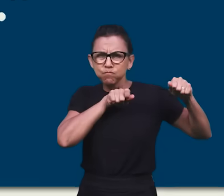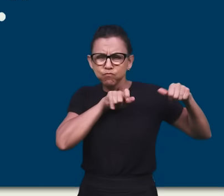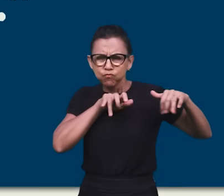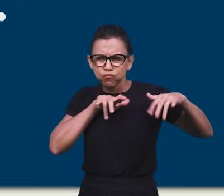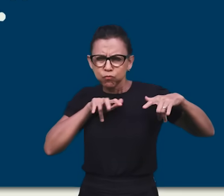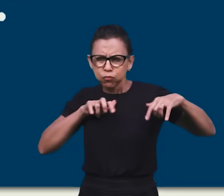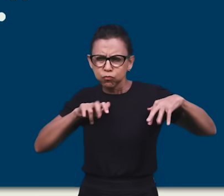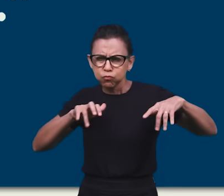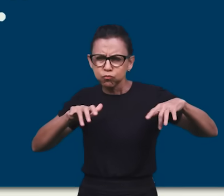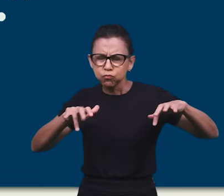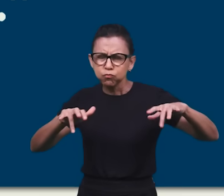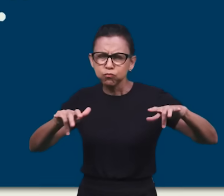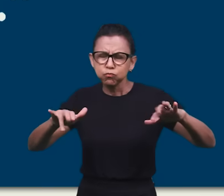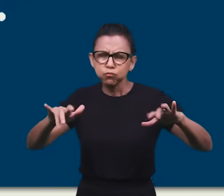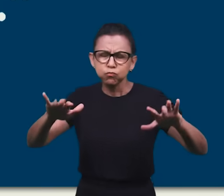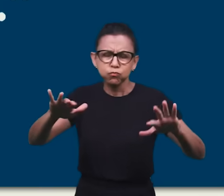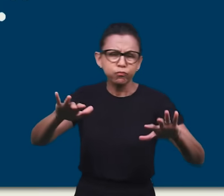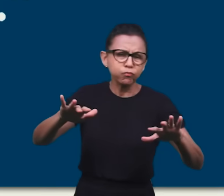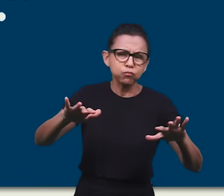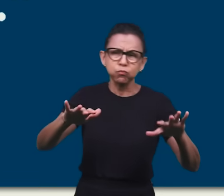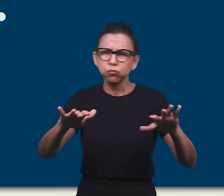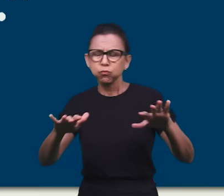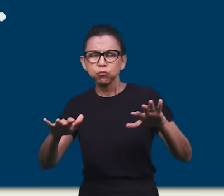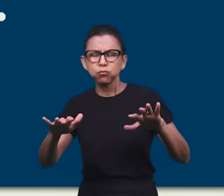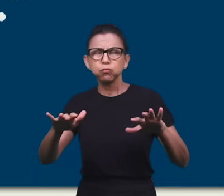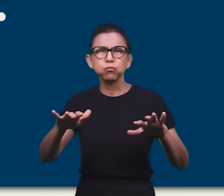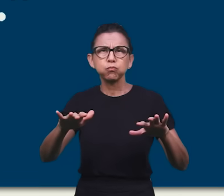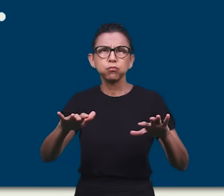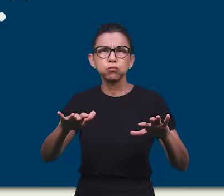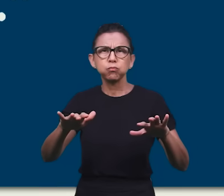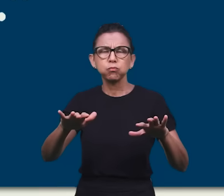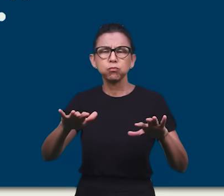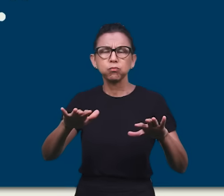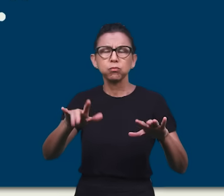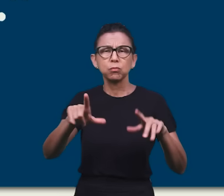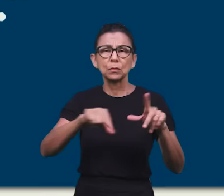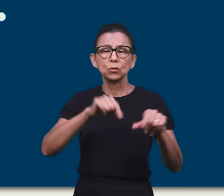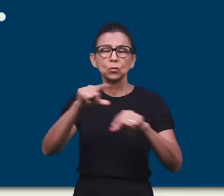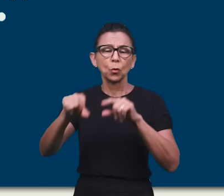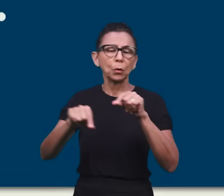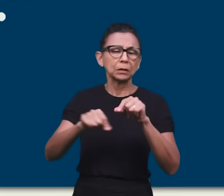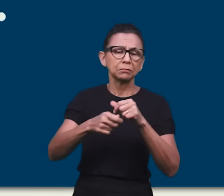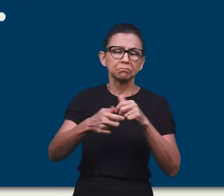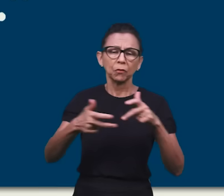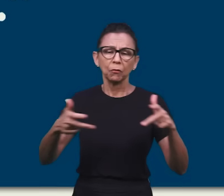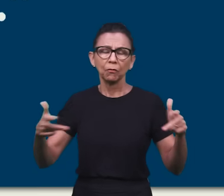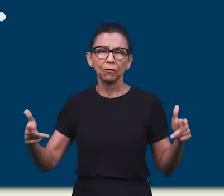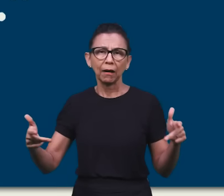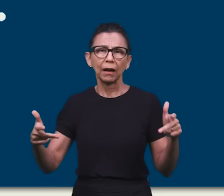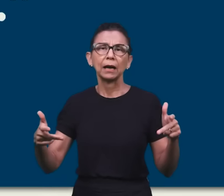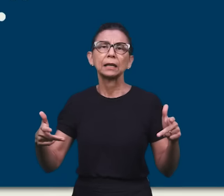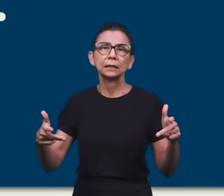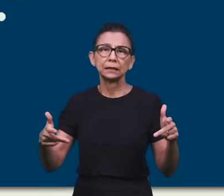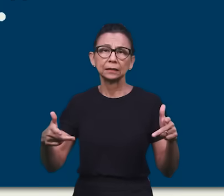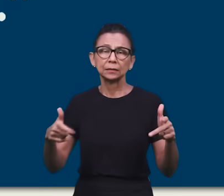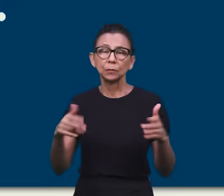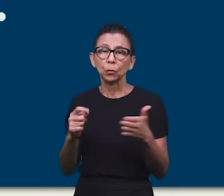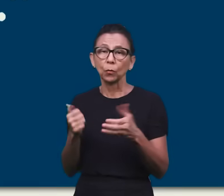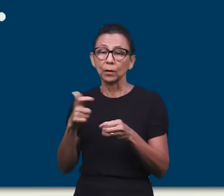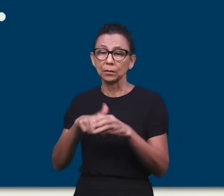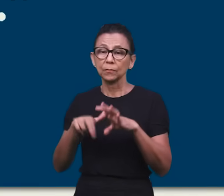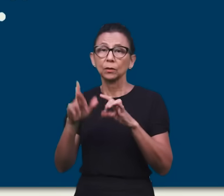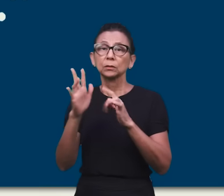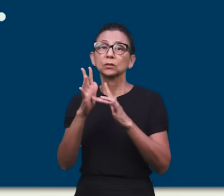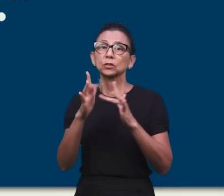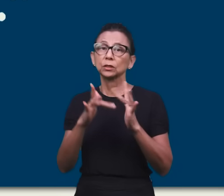multidões, multidões no vale da decisão, porque o dia do Senhor está perto no vale